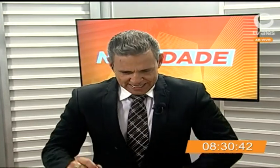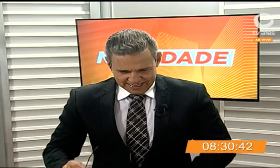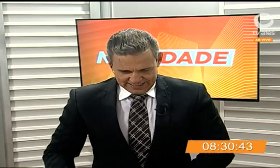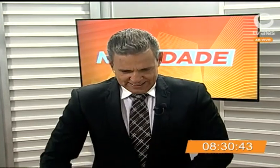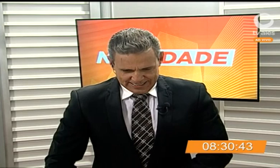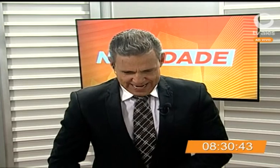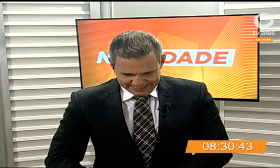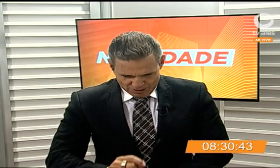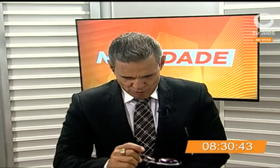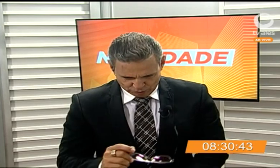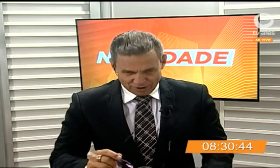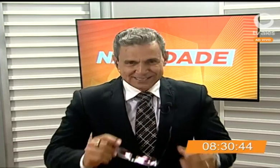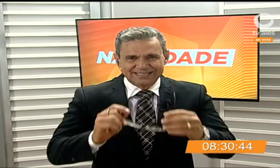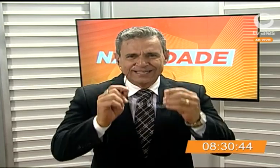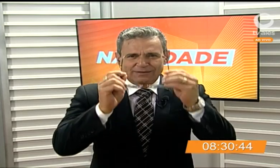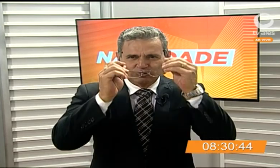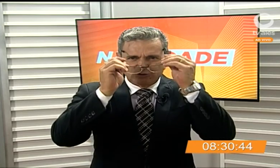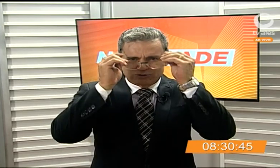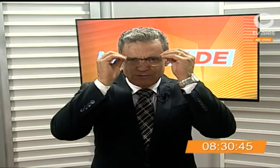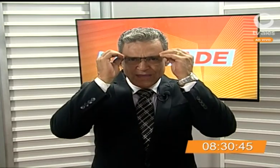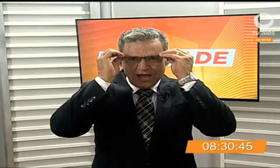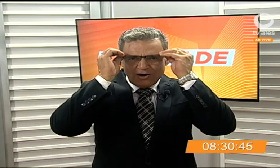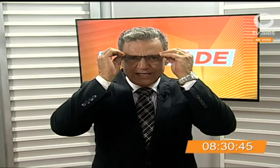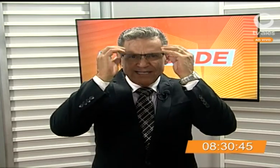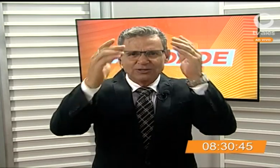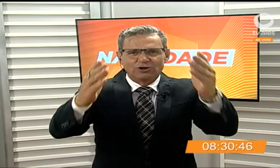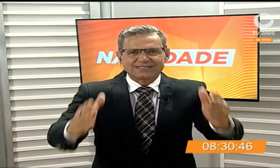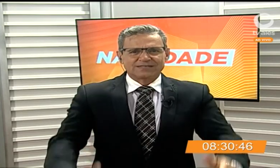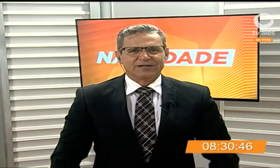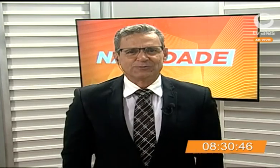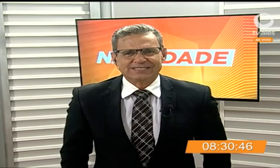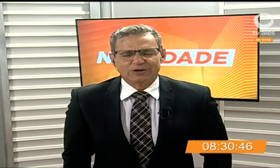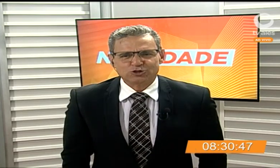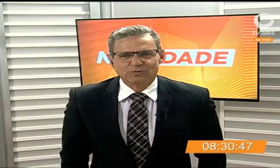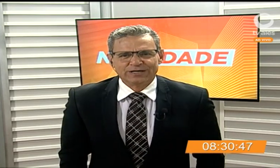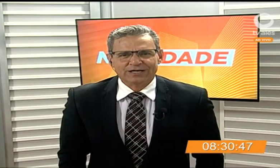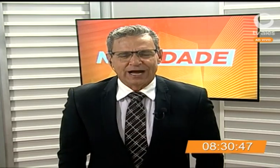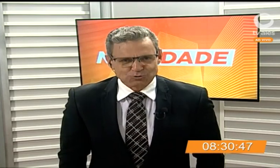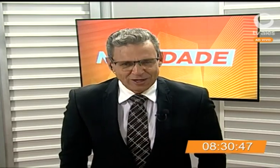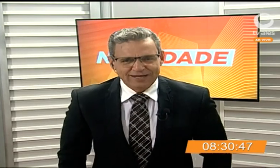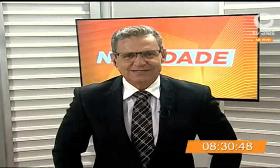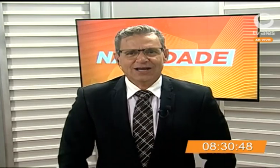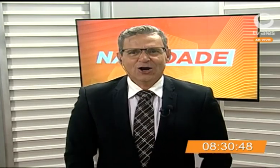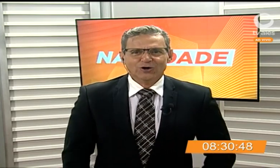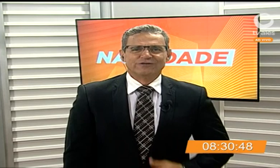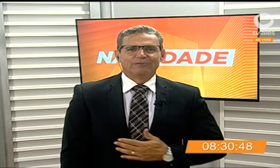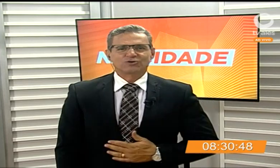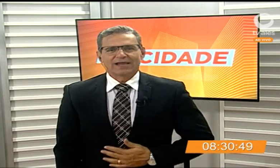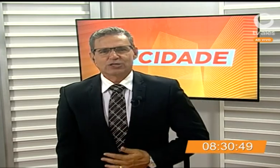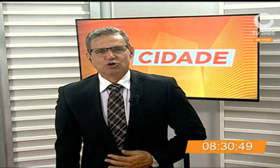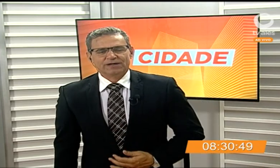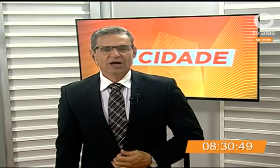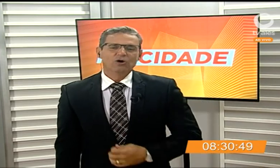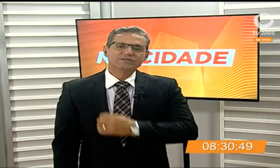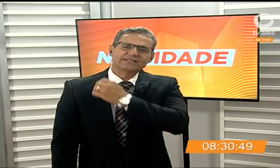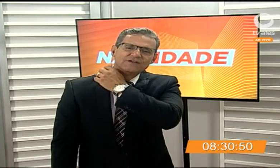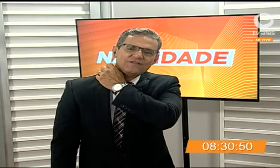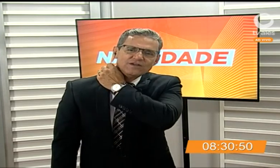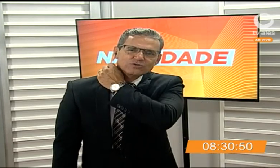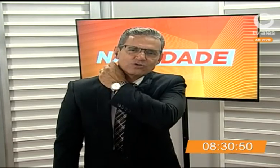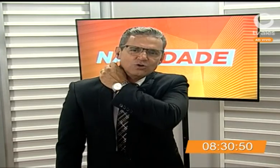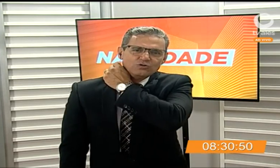hoje, Bruninha e Raquel, 8 horas e 30 minutos. Olha, seguindo nossa semana especial sobre as mulheres, hoje vamos falar sobre